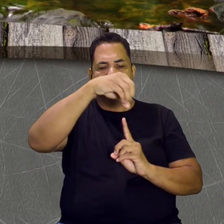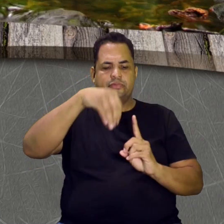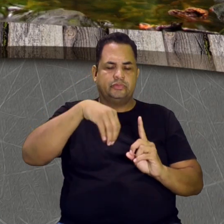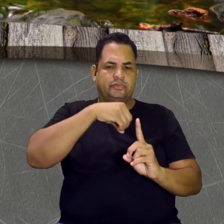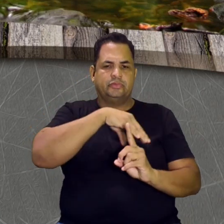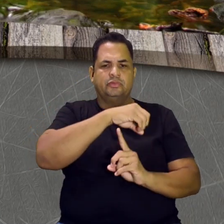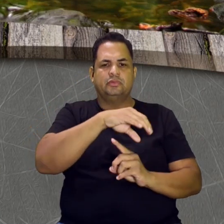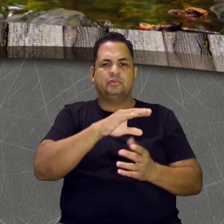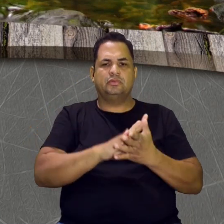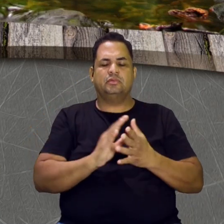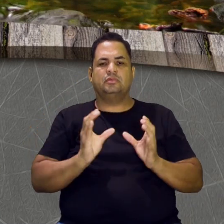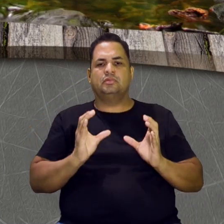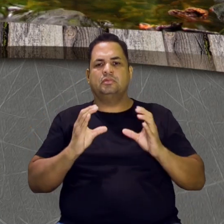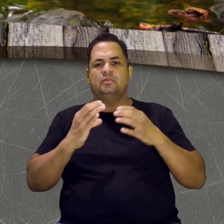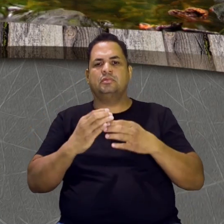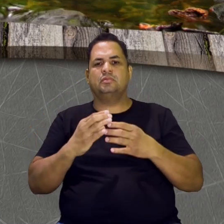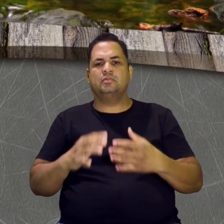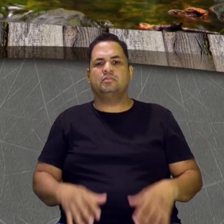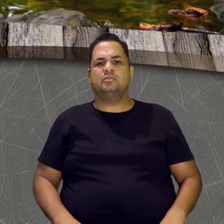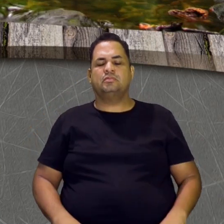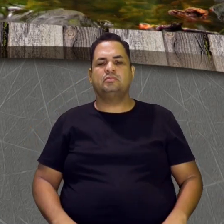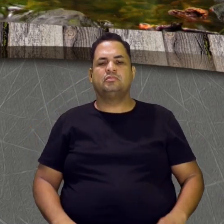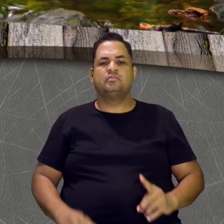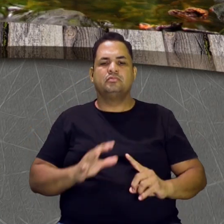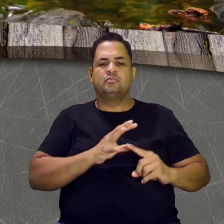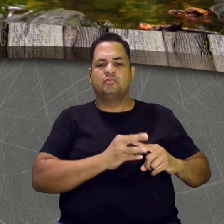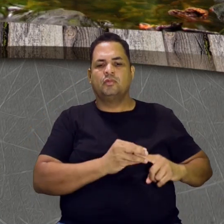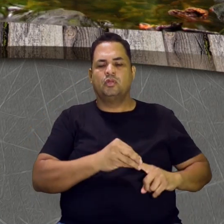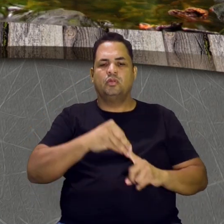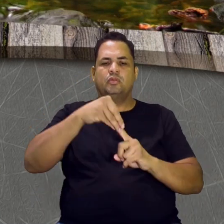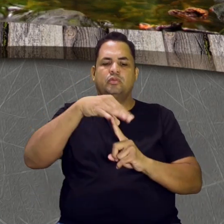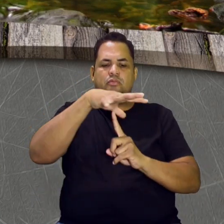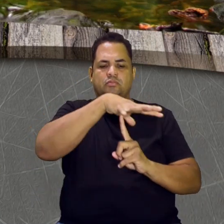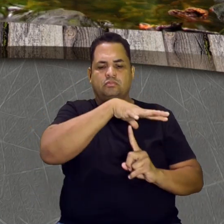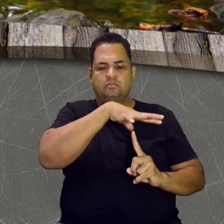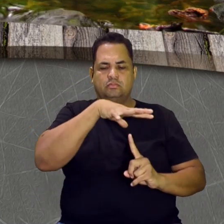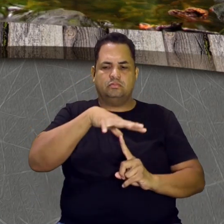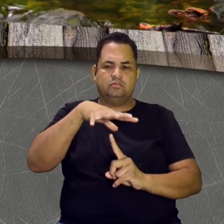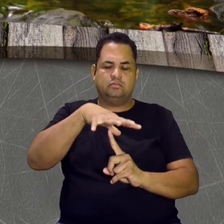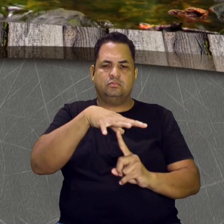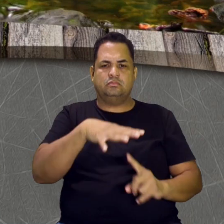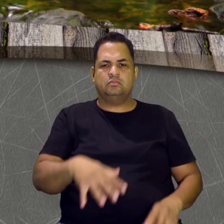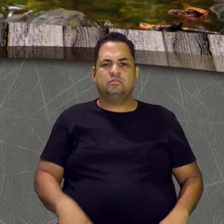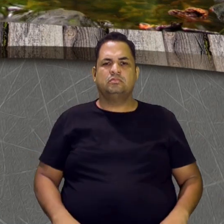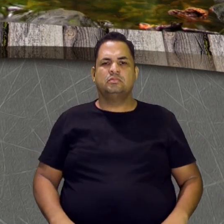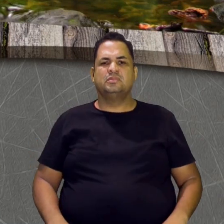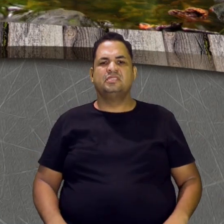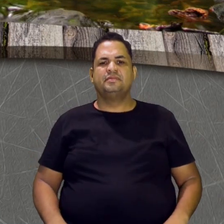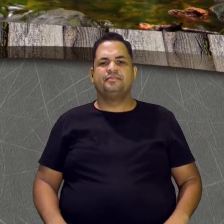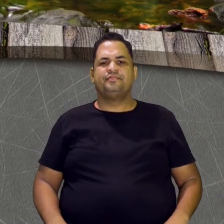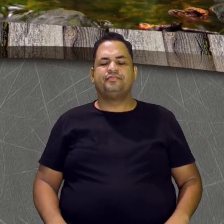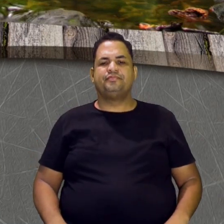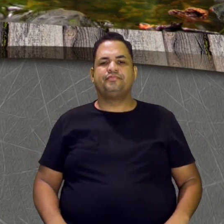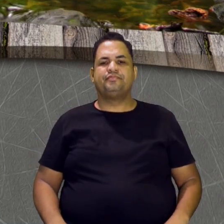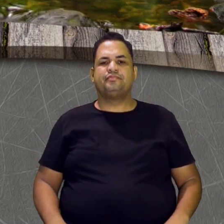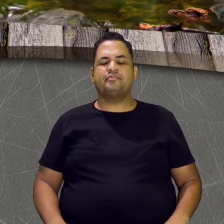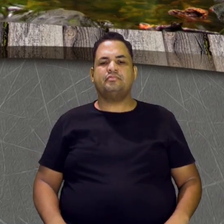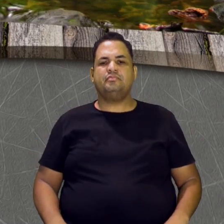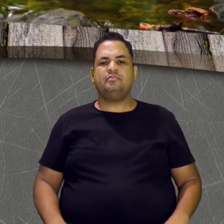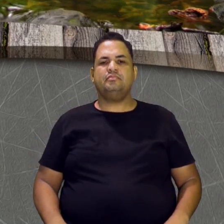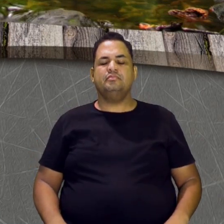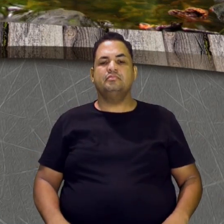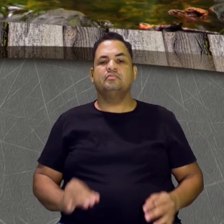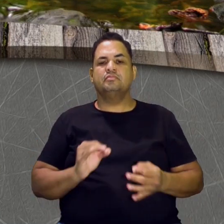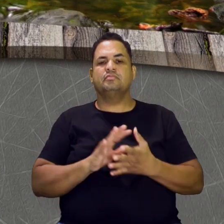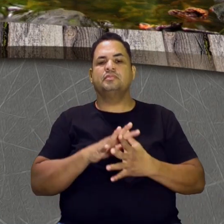que são o grupo, lembra? Que são os únicos grupos de seres vivos com a forma de... são heterótrofos